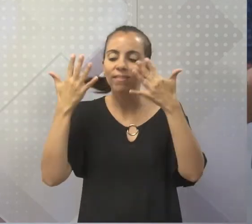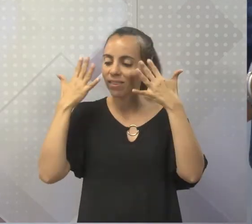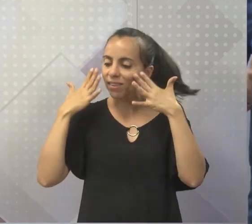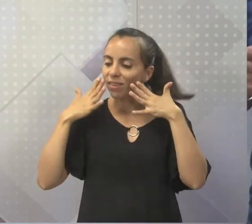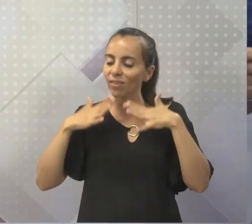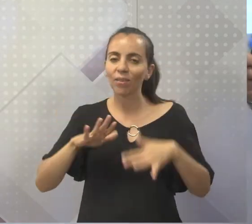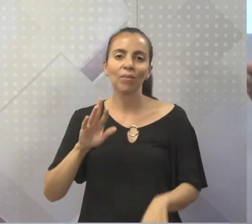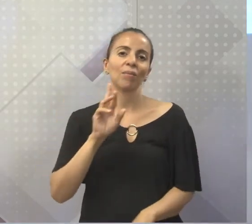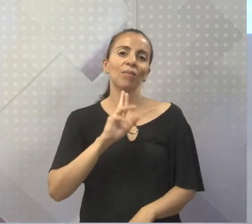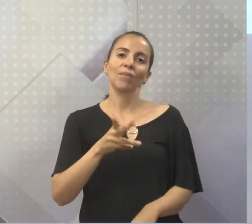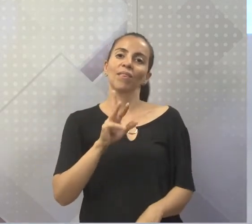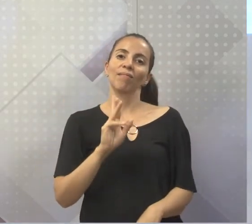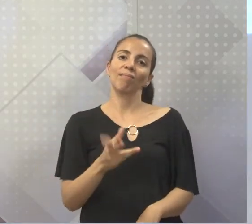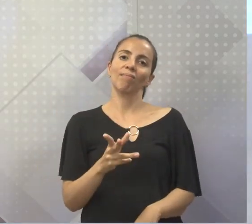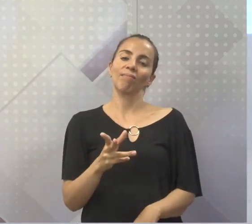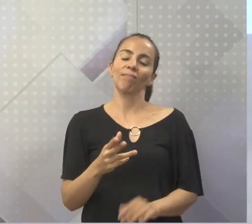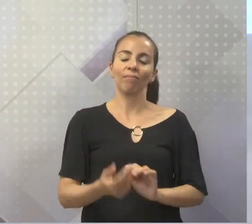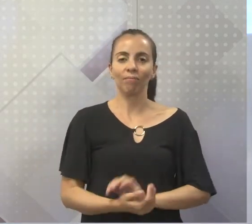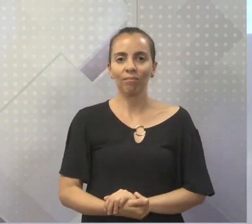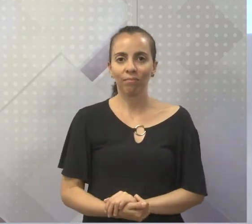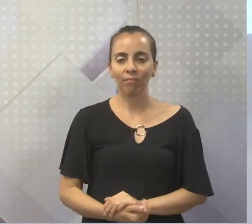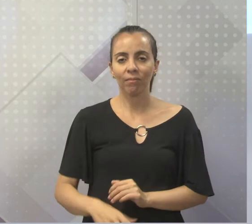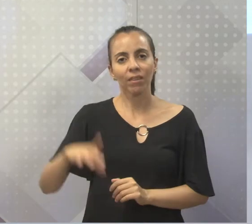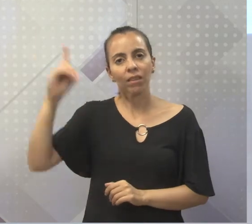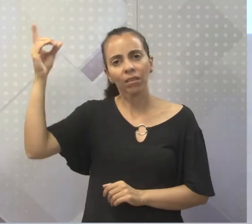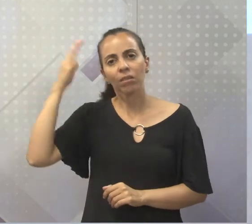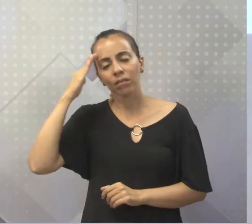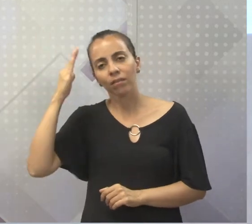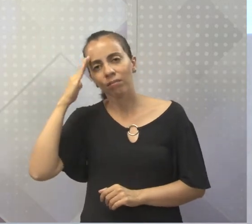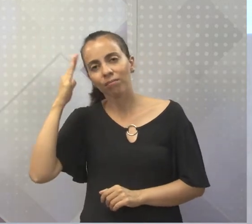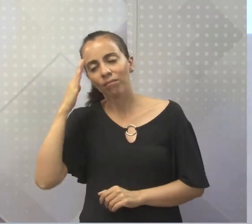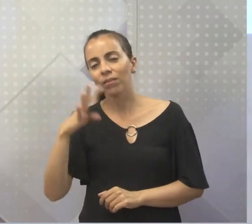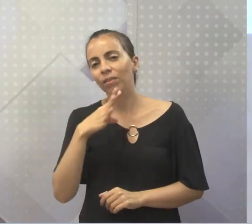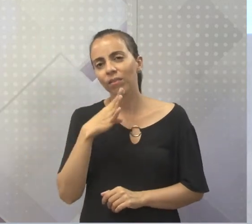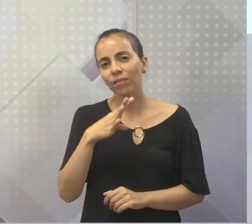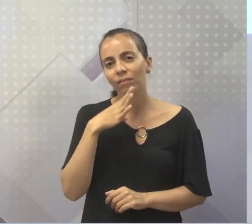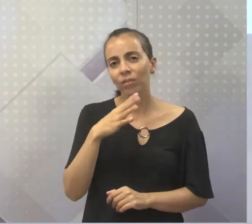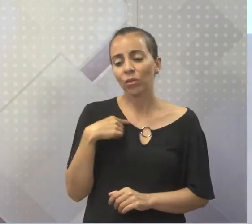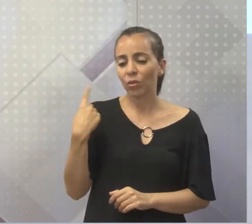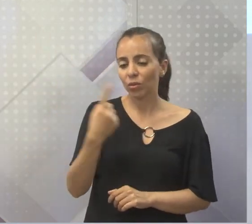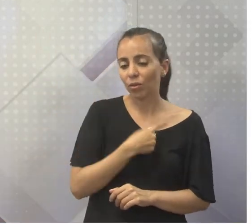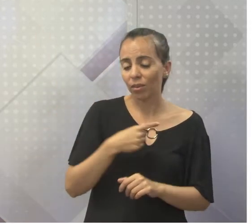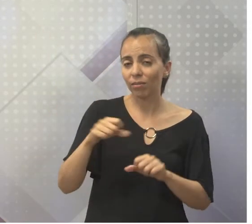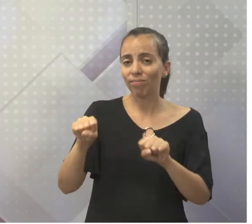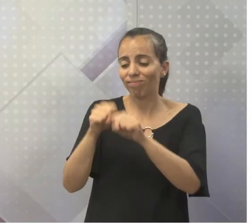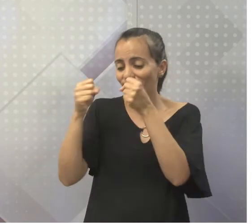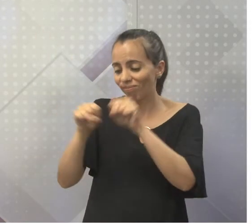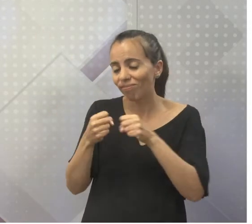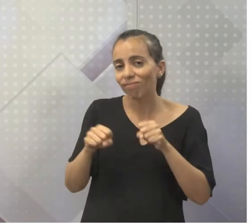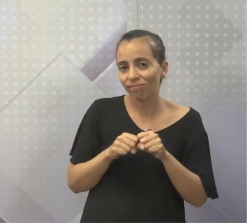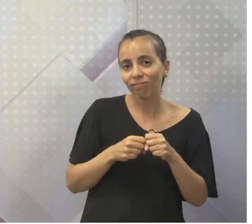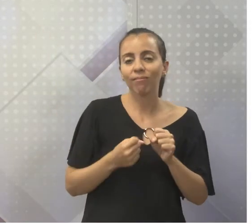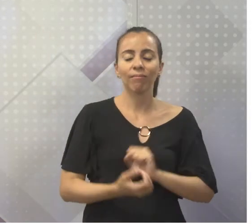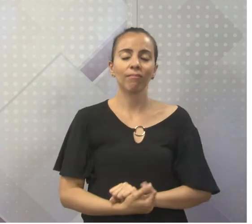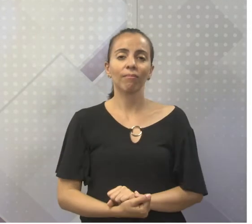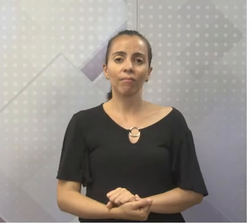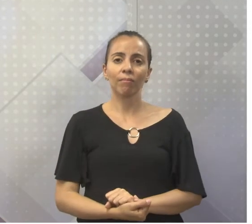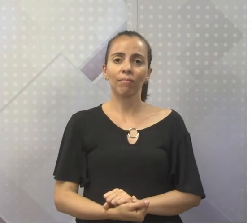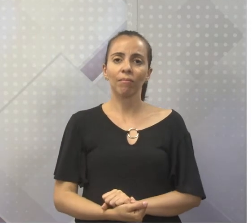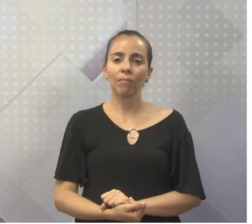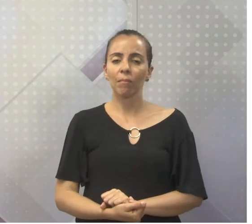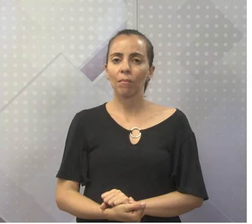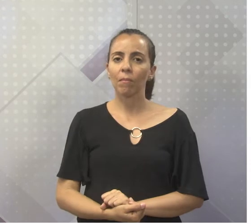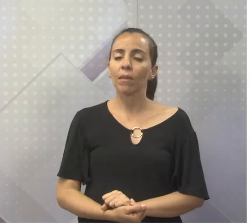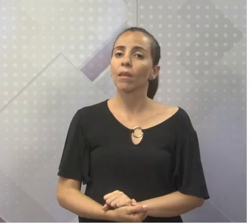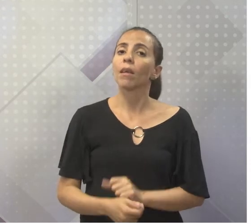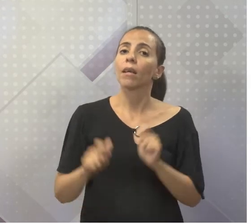fogo esse homem foi dado Deus acertou mas a gente esculhambou as coisas pode ser dele é grande